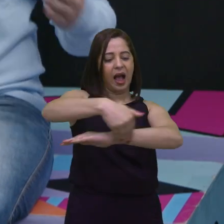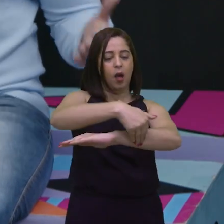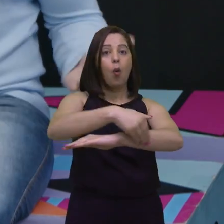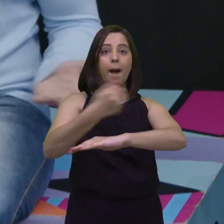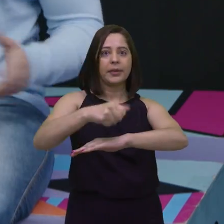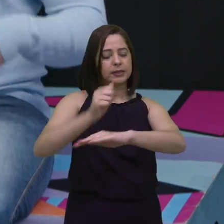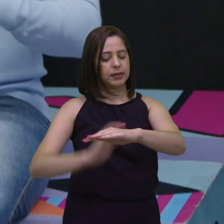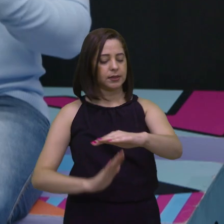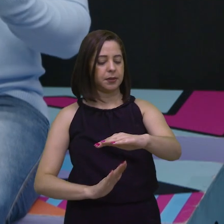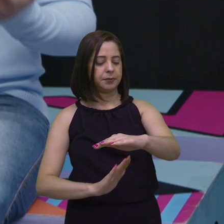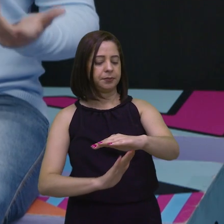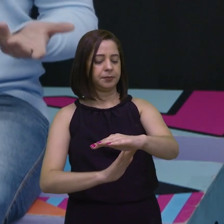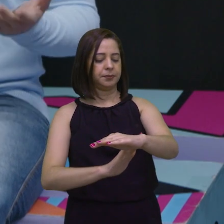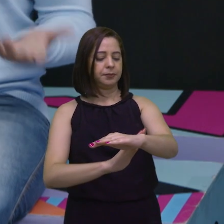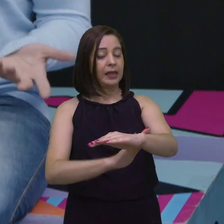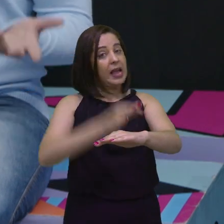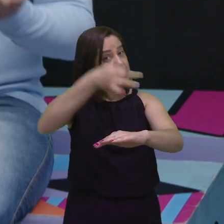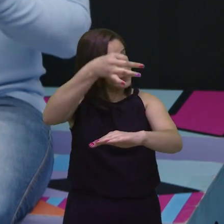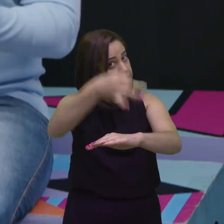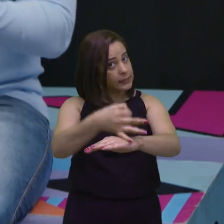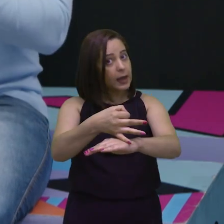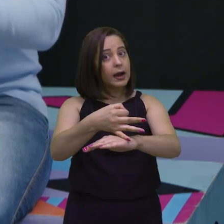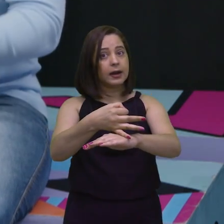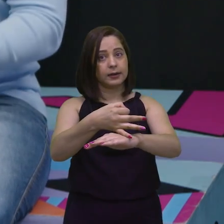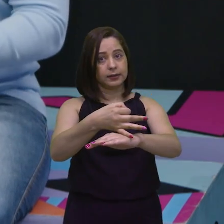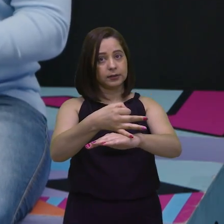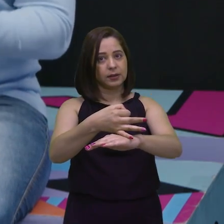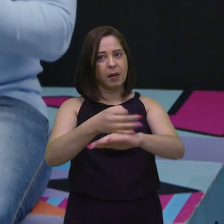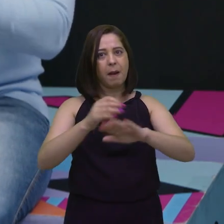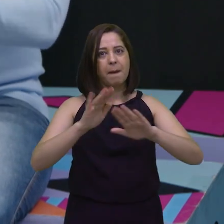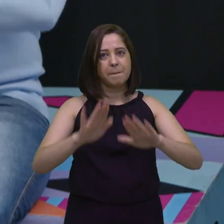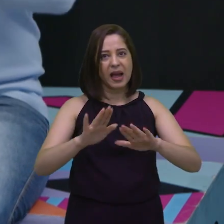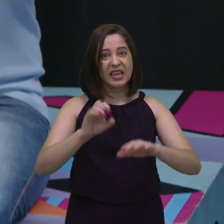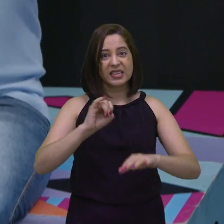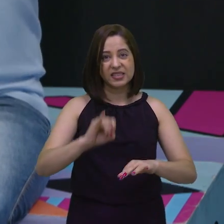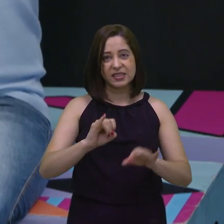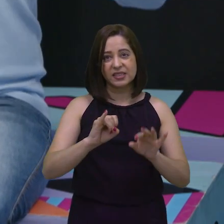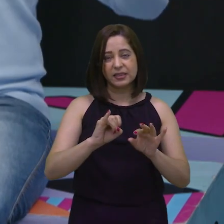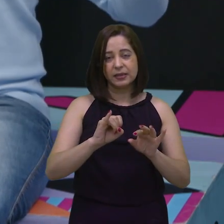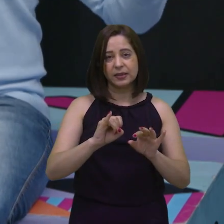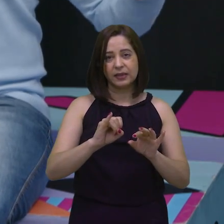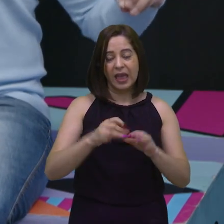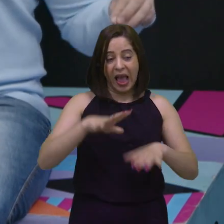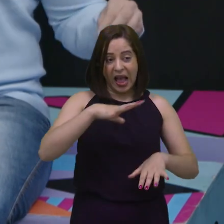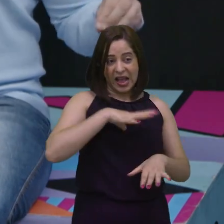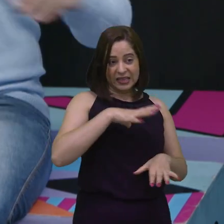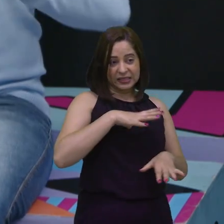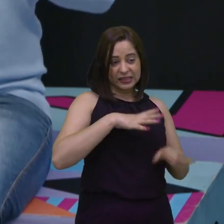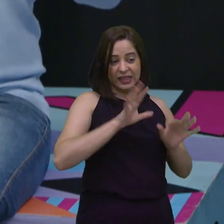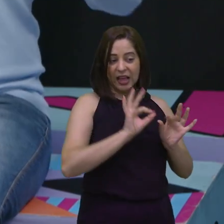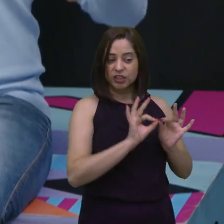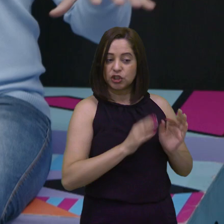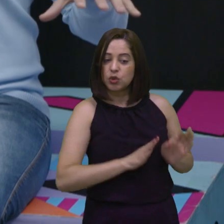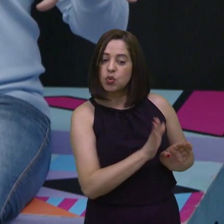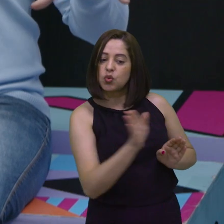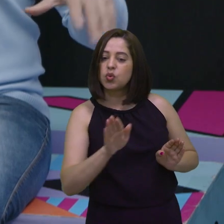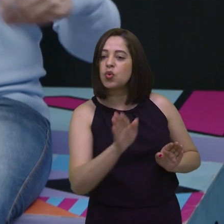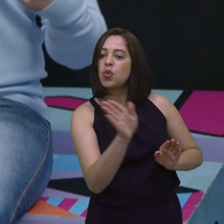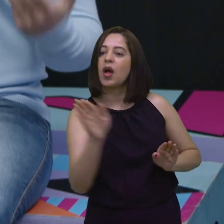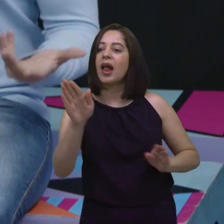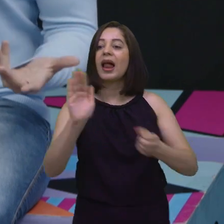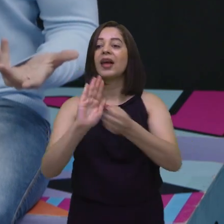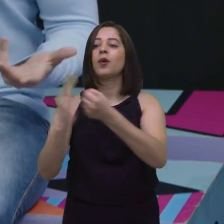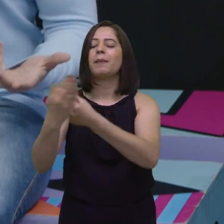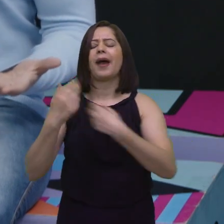inclinação correta, não é tudo que está feito da maneira devida, mas se a gente sai um pouquinho do perímetro ali central da cidade e vai